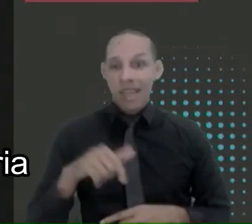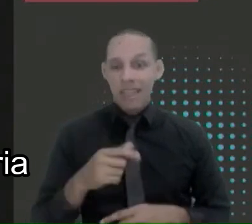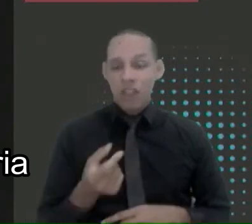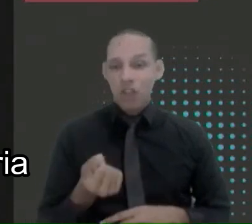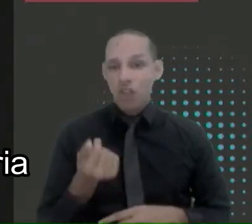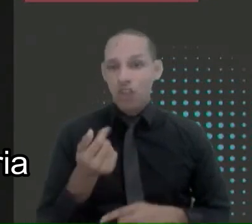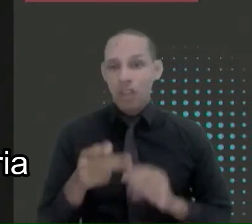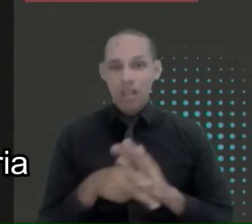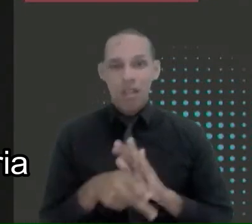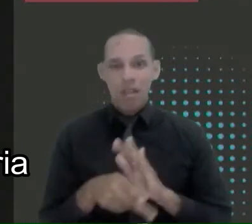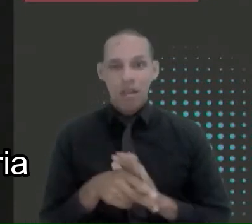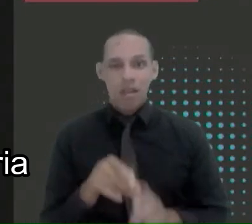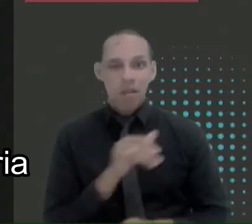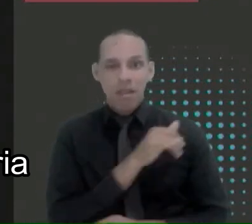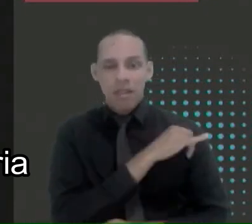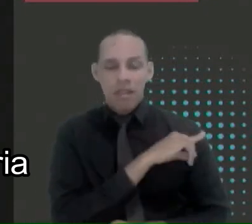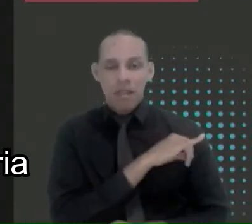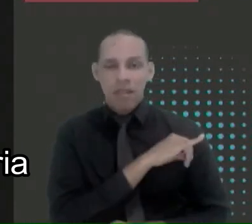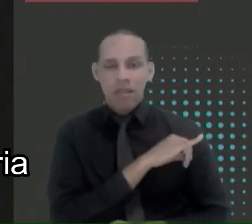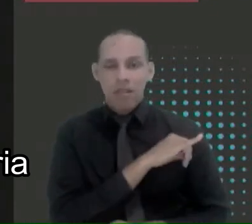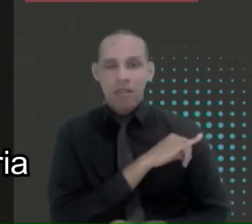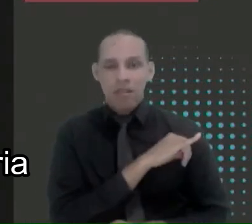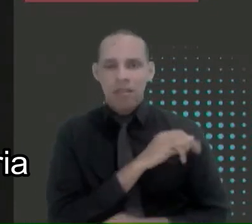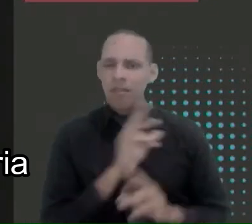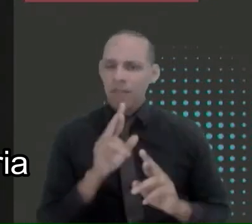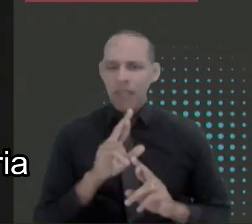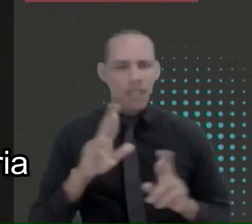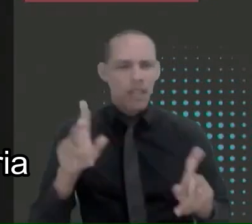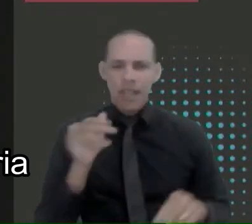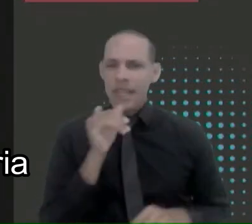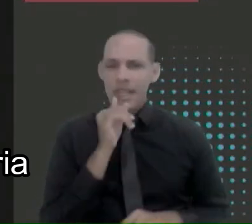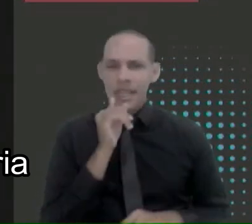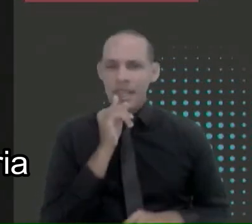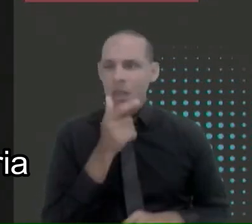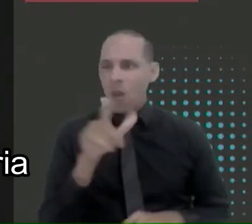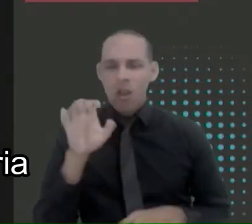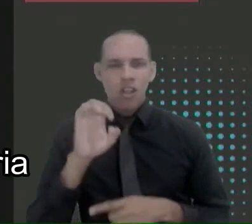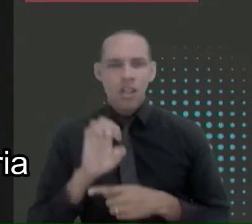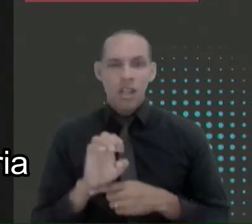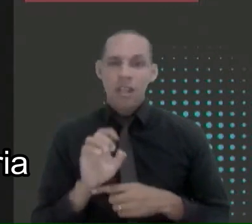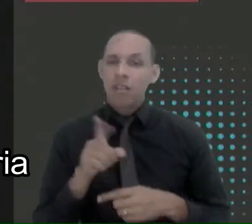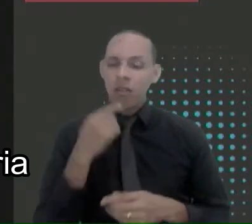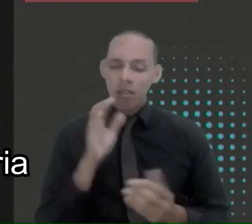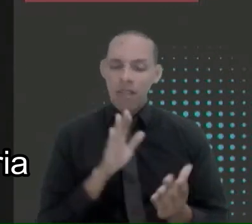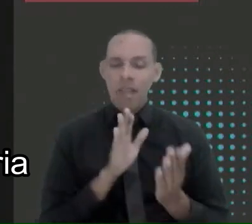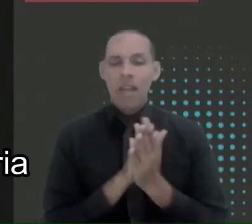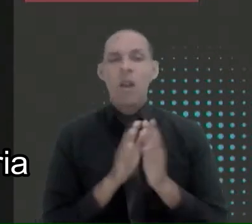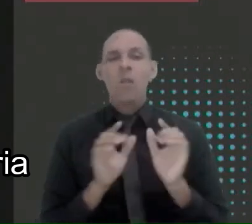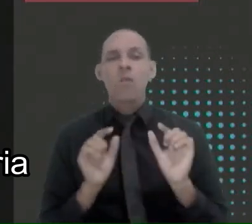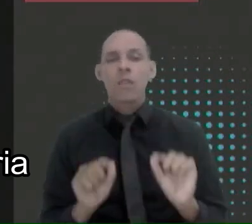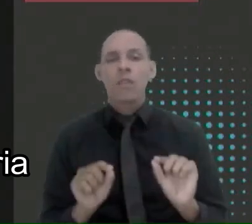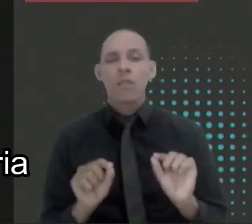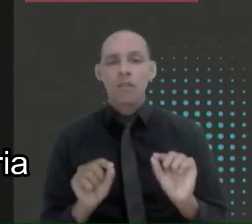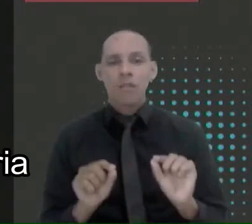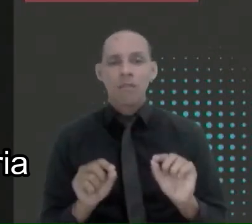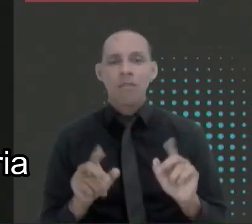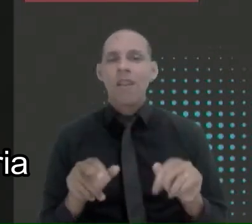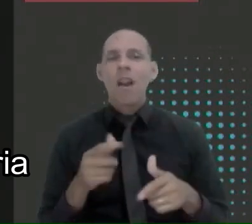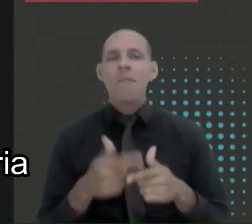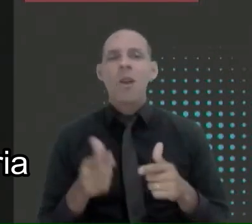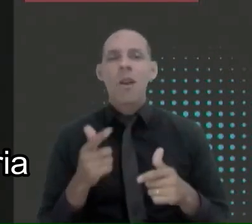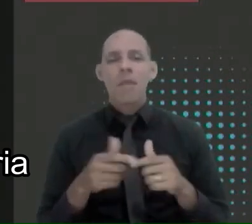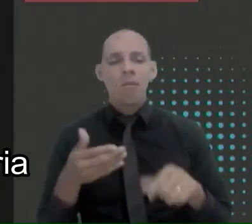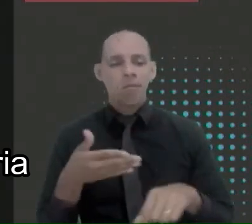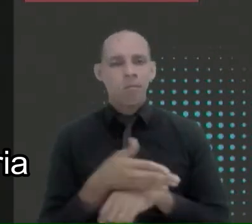Janeiro, que é muito diferente dos outros estados, a gente precisa encarar como um problema a ser superado para